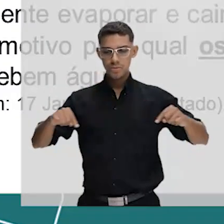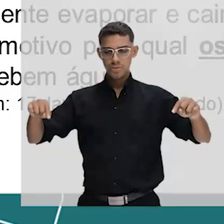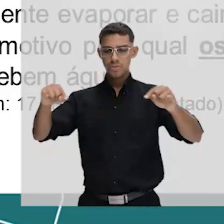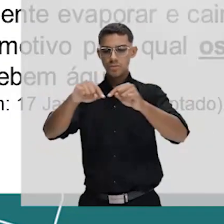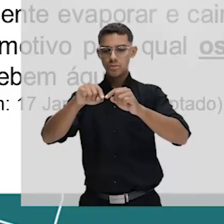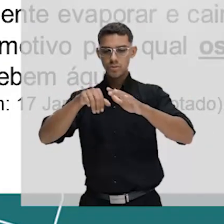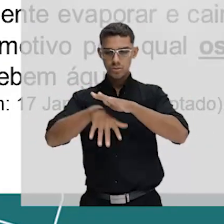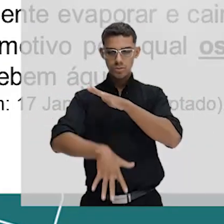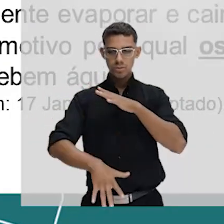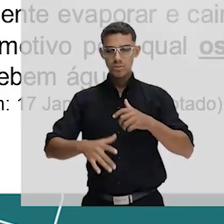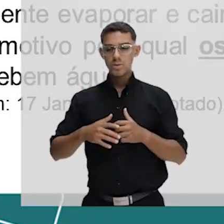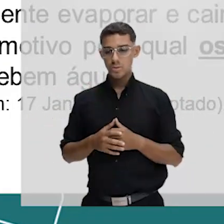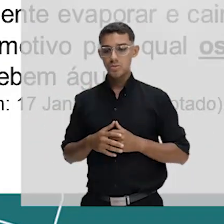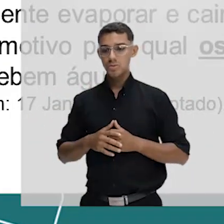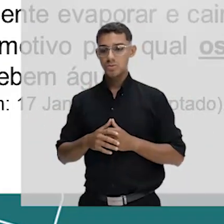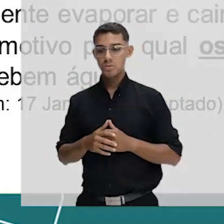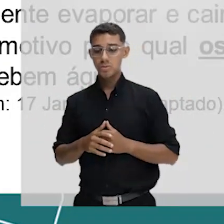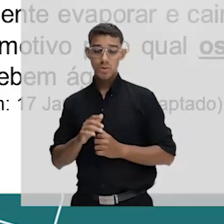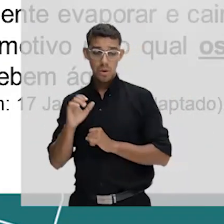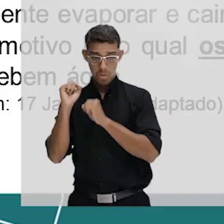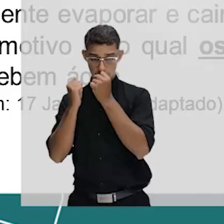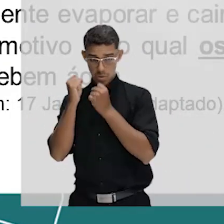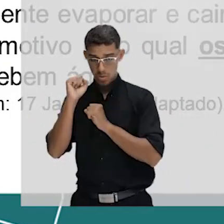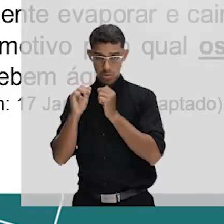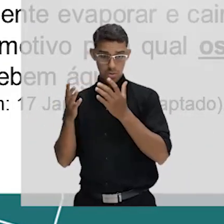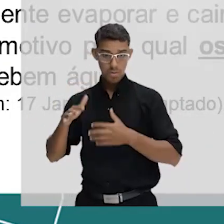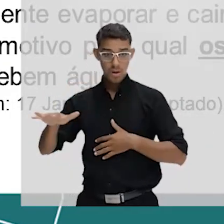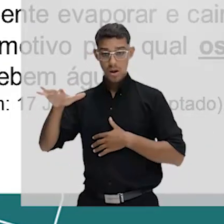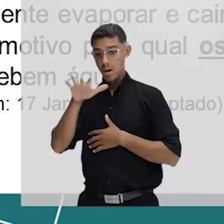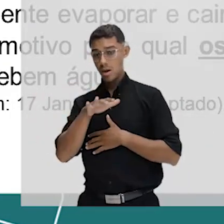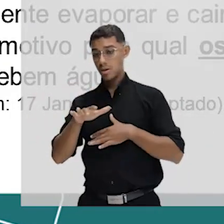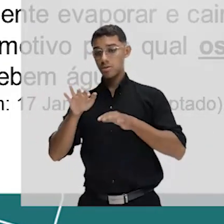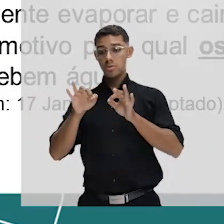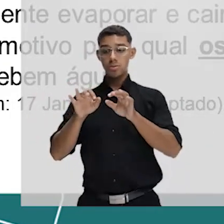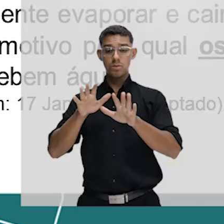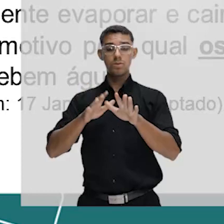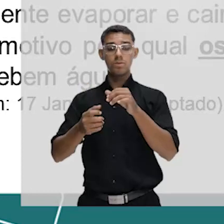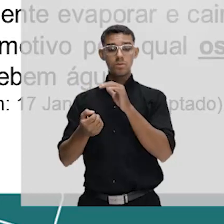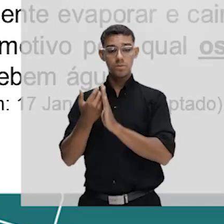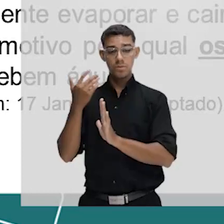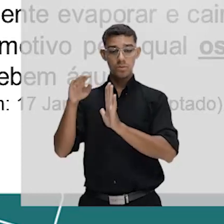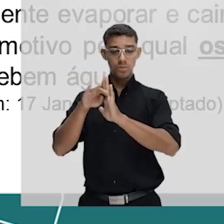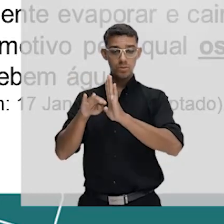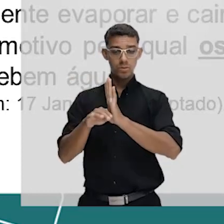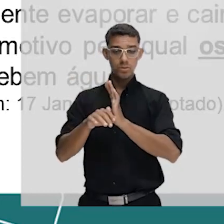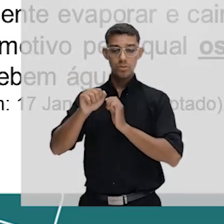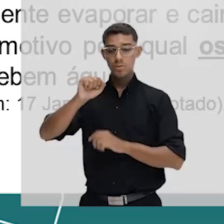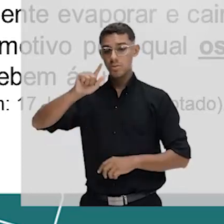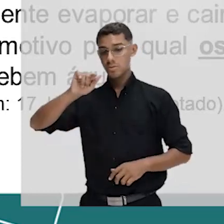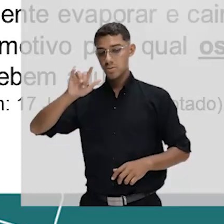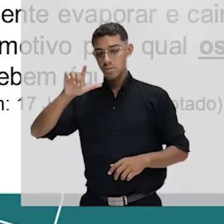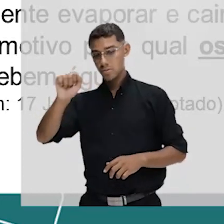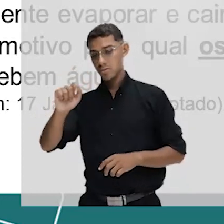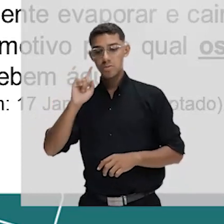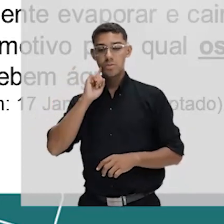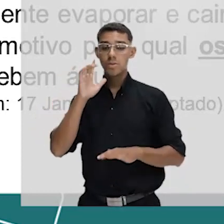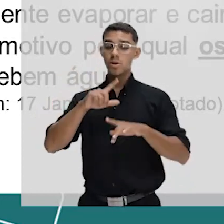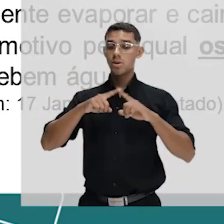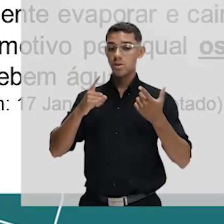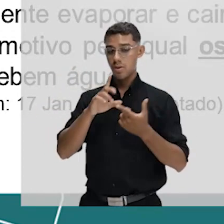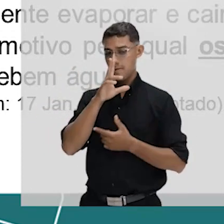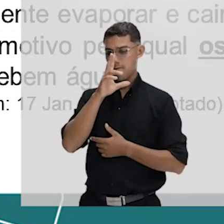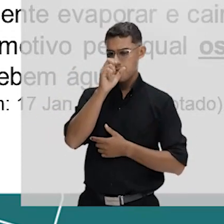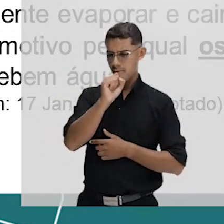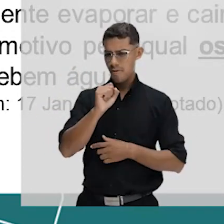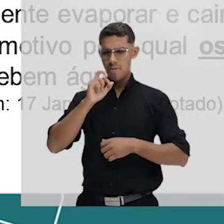Os sedimentos vão formando argila, que é uma rocha impermeável. Então, a água daquele lago não